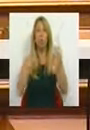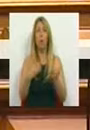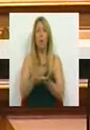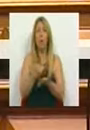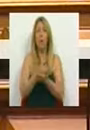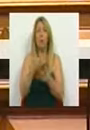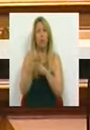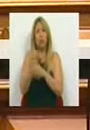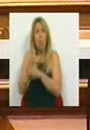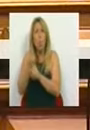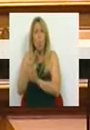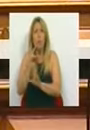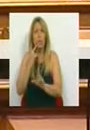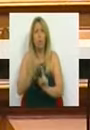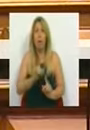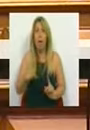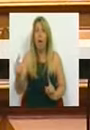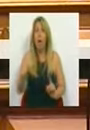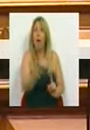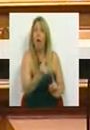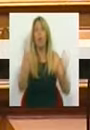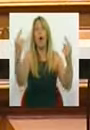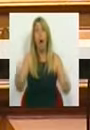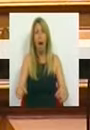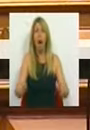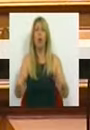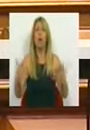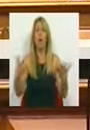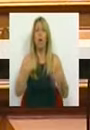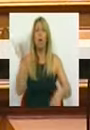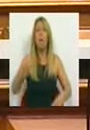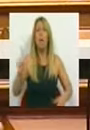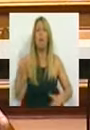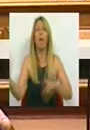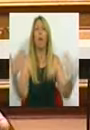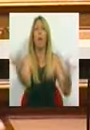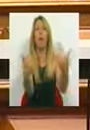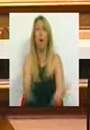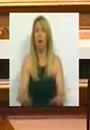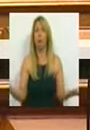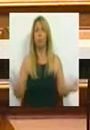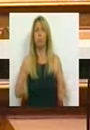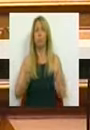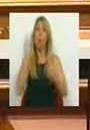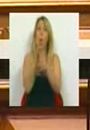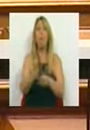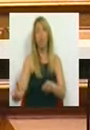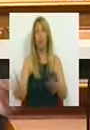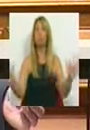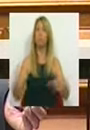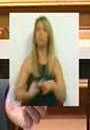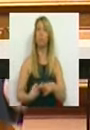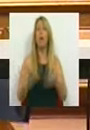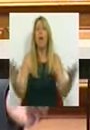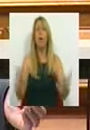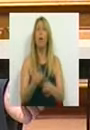repetição que não justifica. Parece-nos interessante. Já temos mais dificuldade em entender porque é que, de repente, a alteração da morada tem